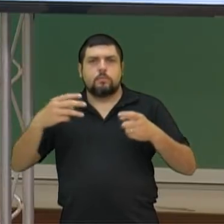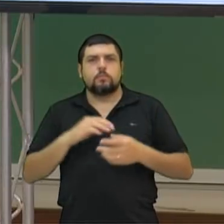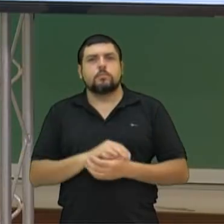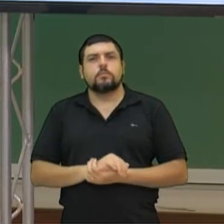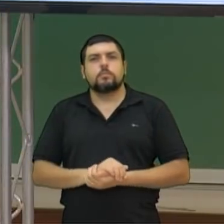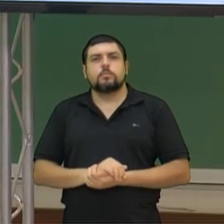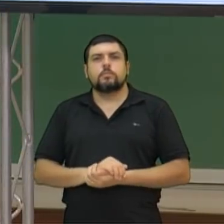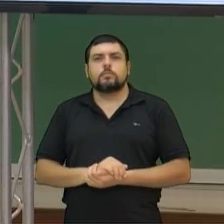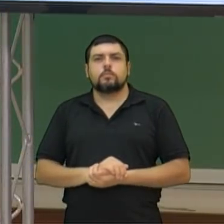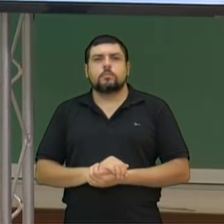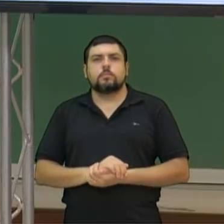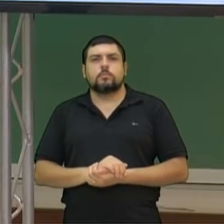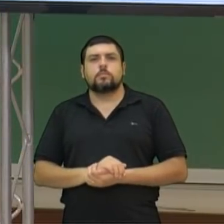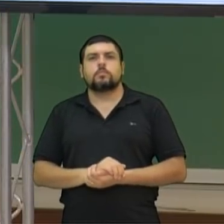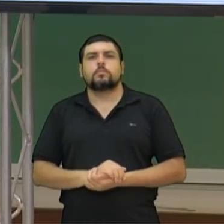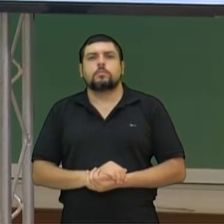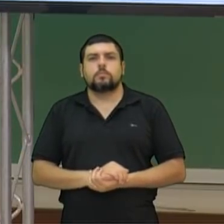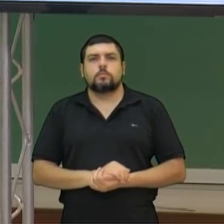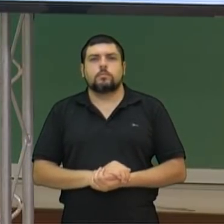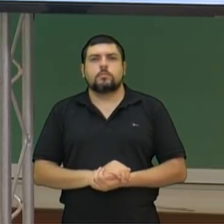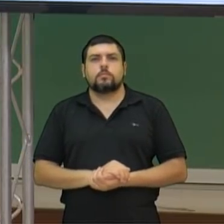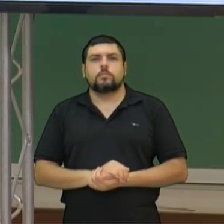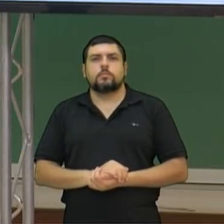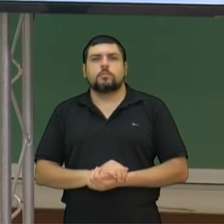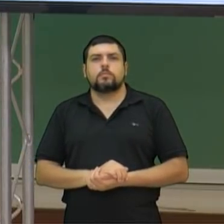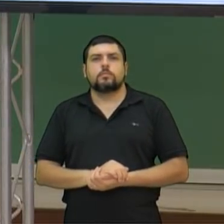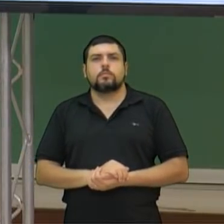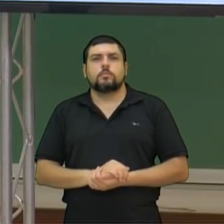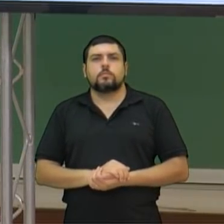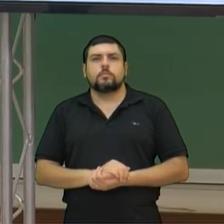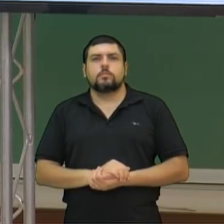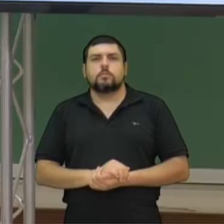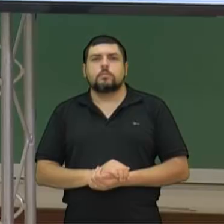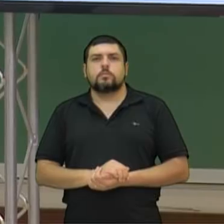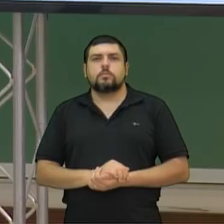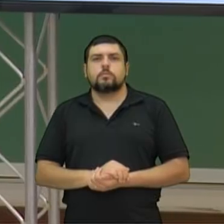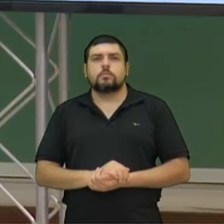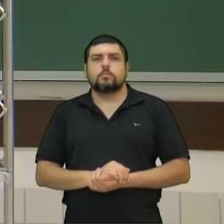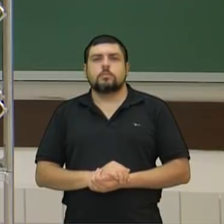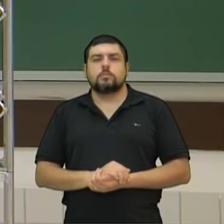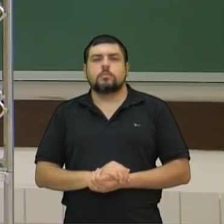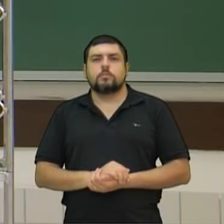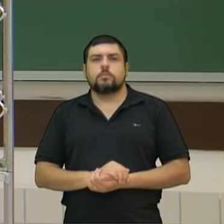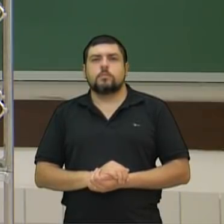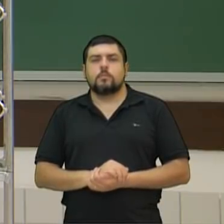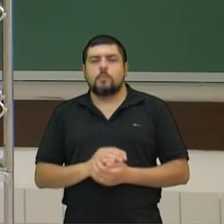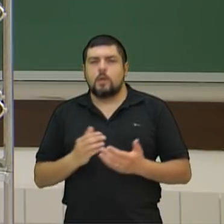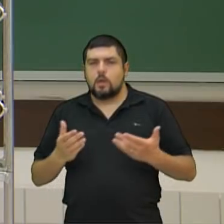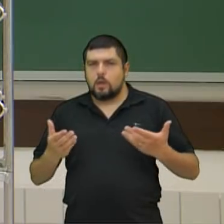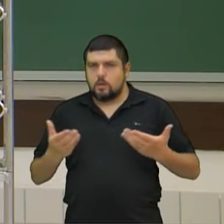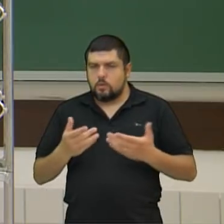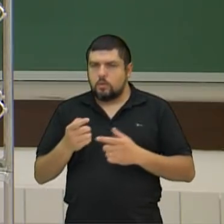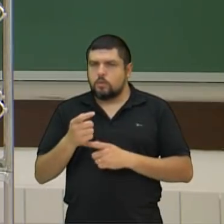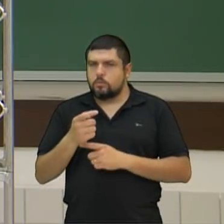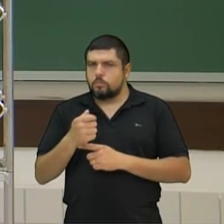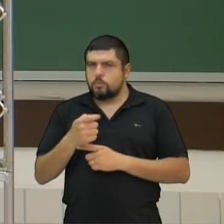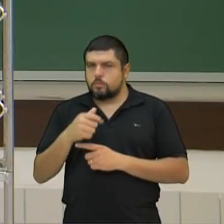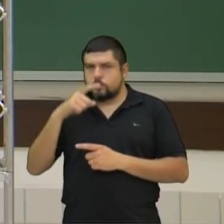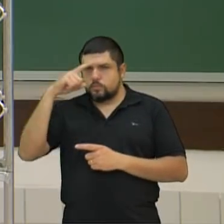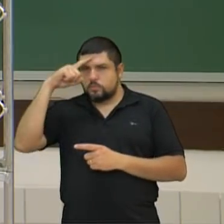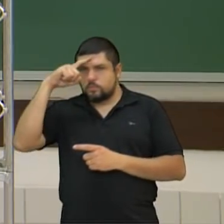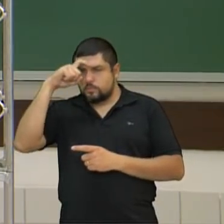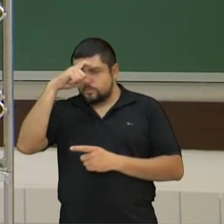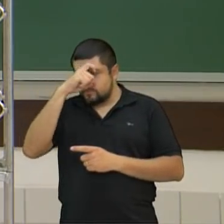solução, x igual a 3, certo? Muito bem. Agora, vamos dar uma dificultadinha, colocar aquele